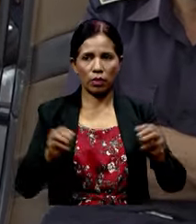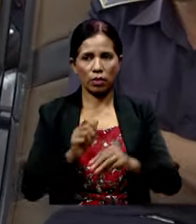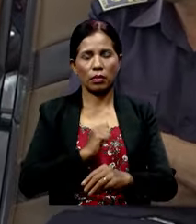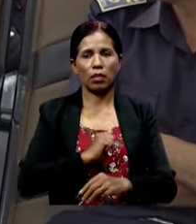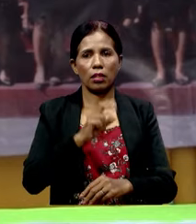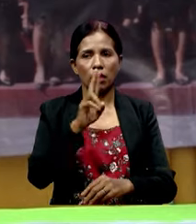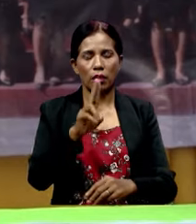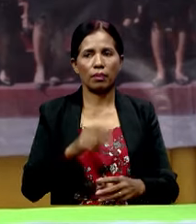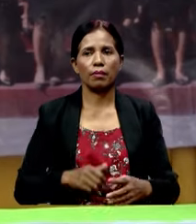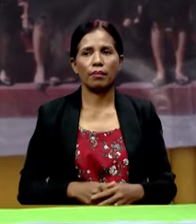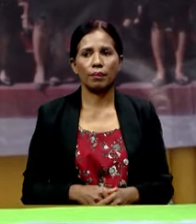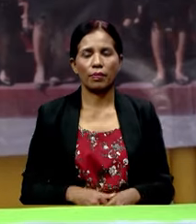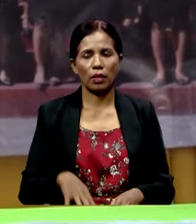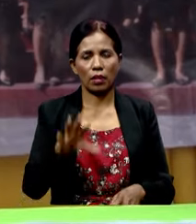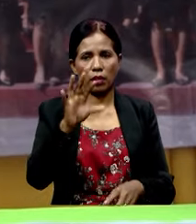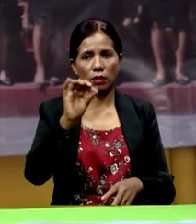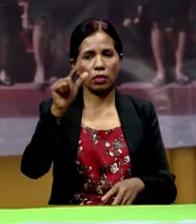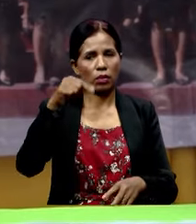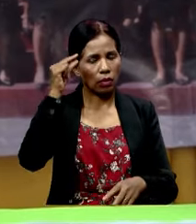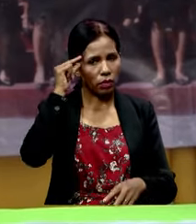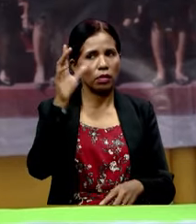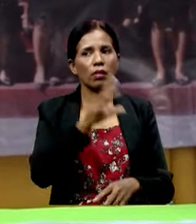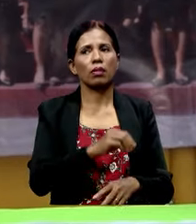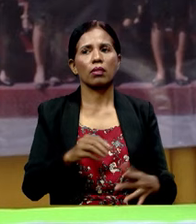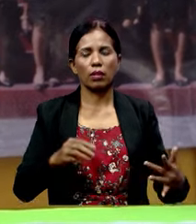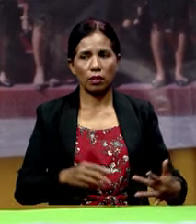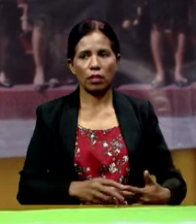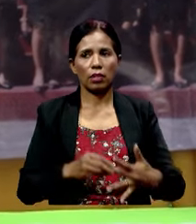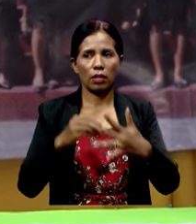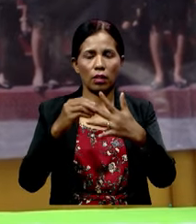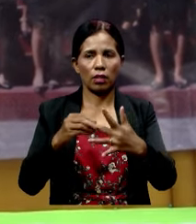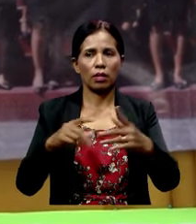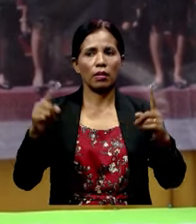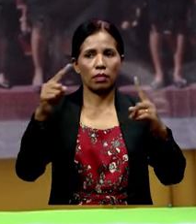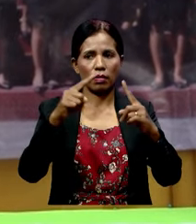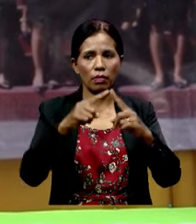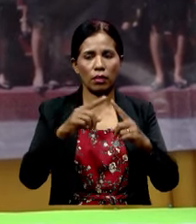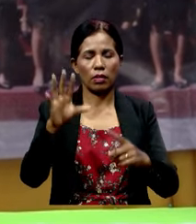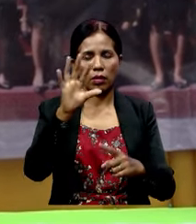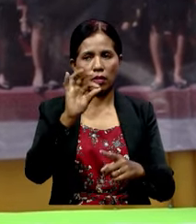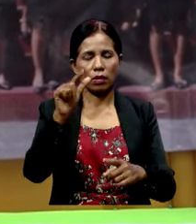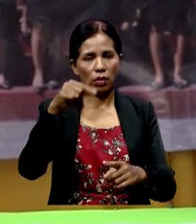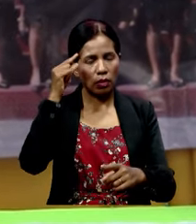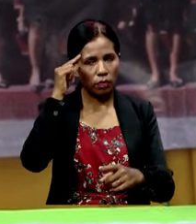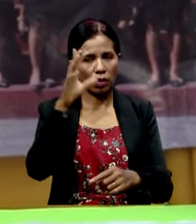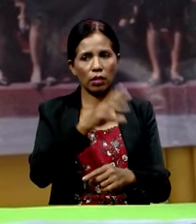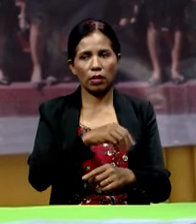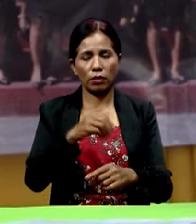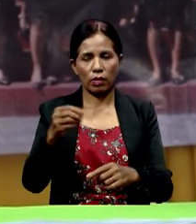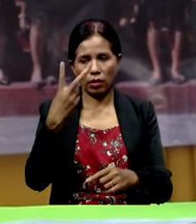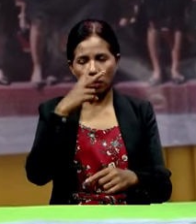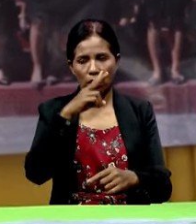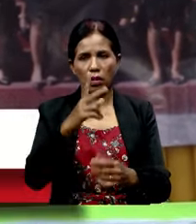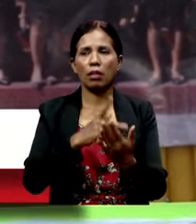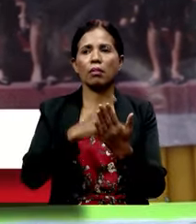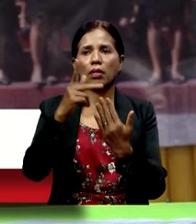Eleu. Não no governo constitucional, Lirio vai a nono governo constitucional nia